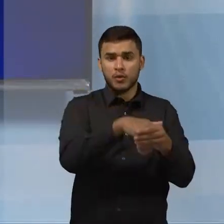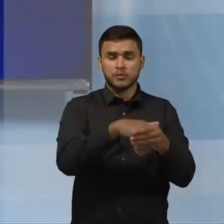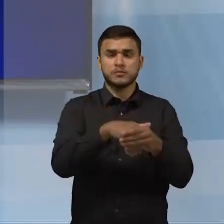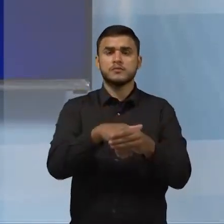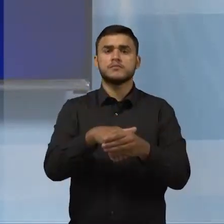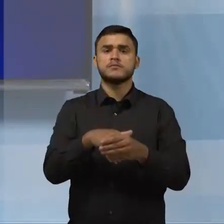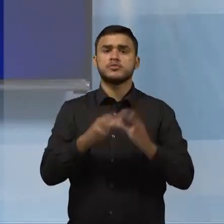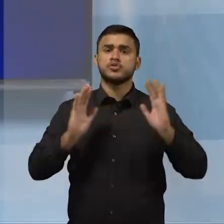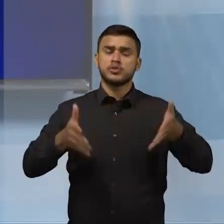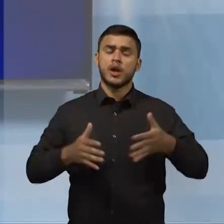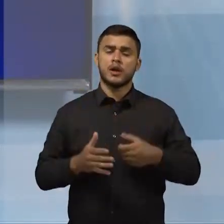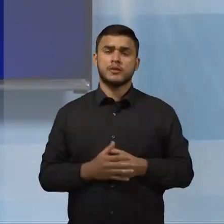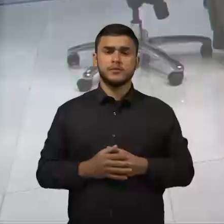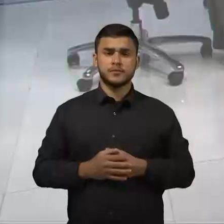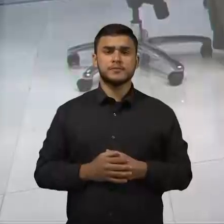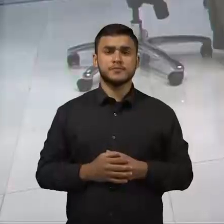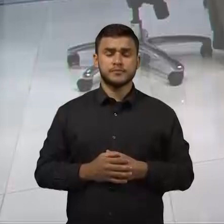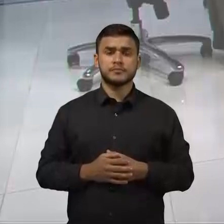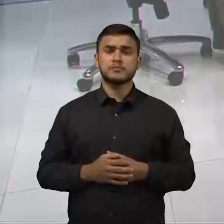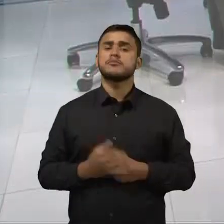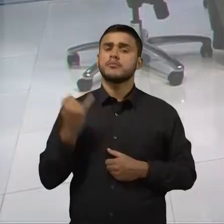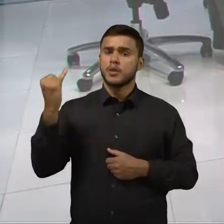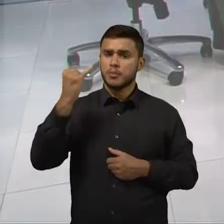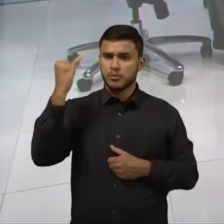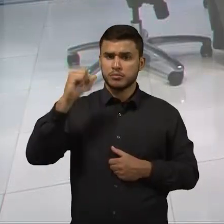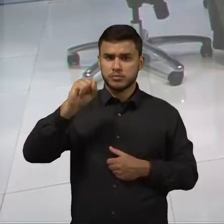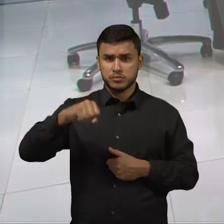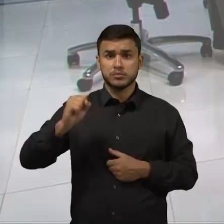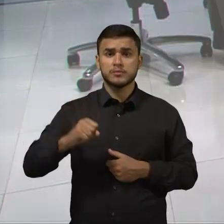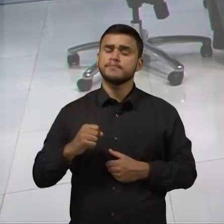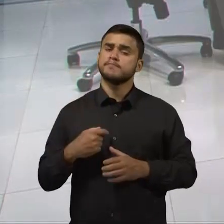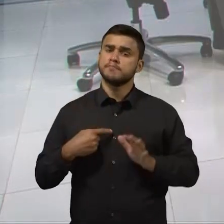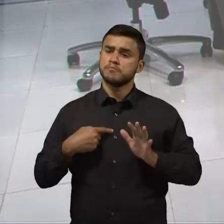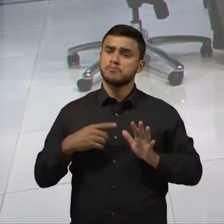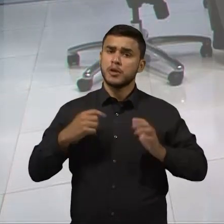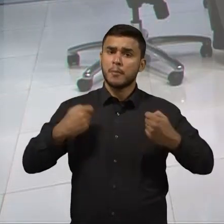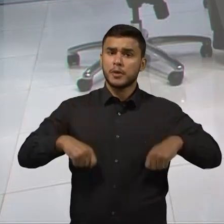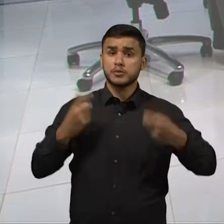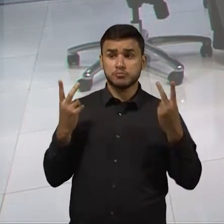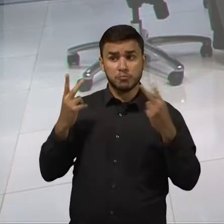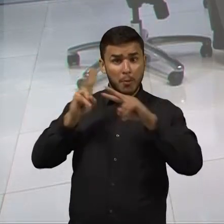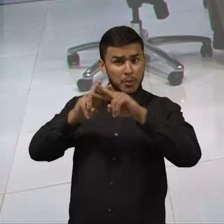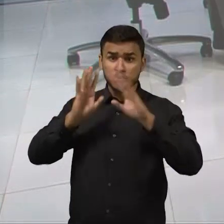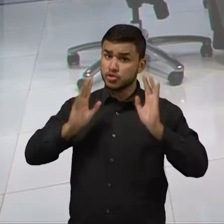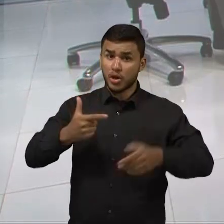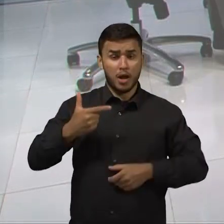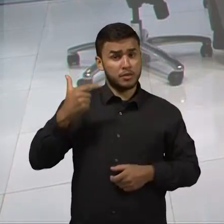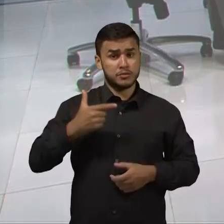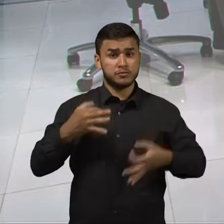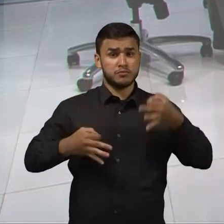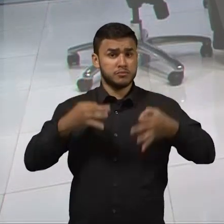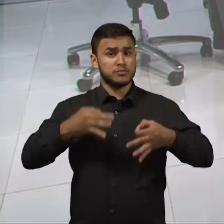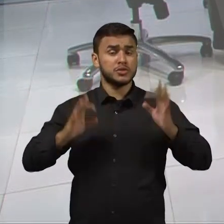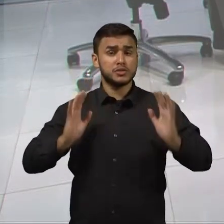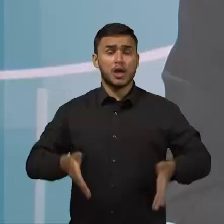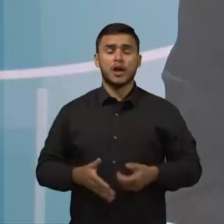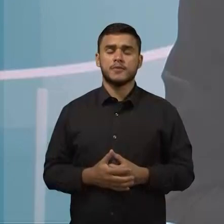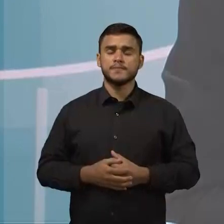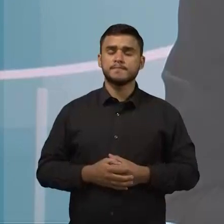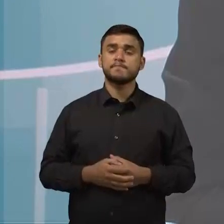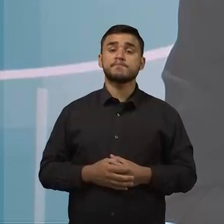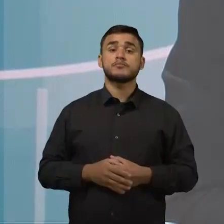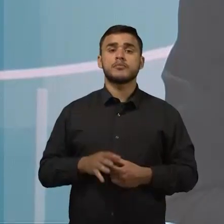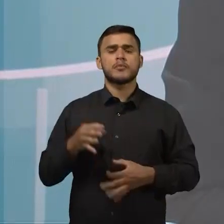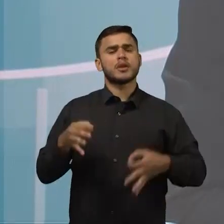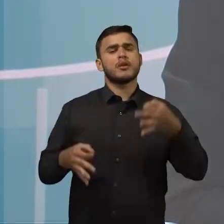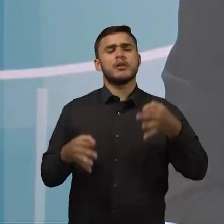assim, de que isto é importante, admitir a prisão a partir de segunda instância, na medida em que a justiça